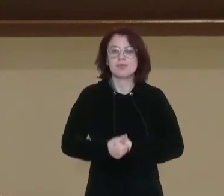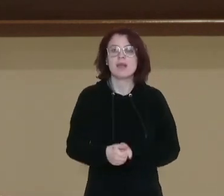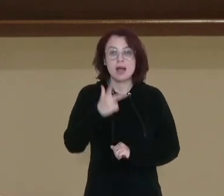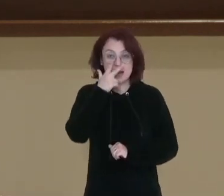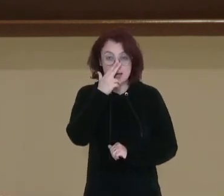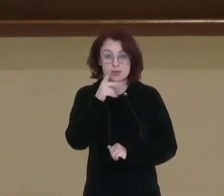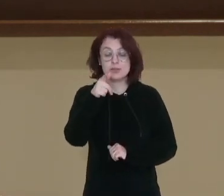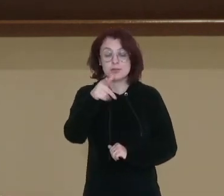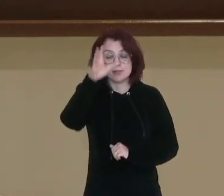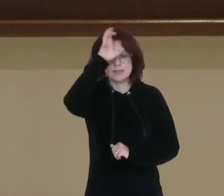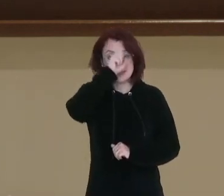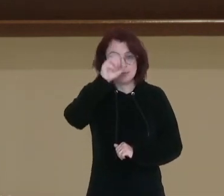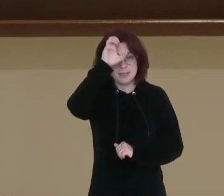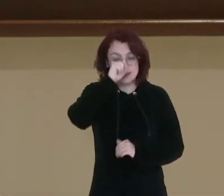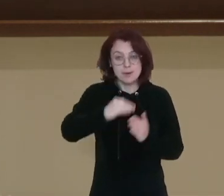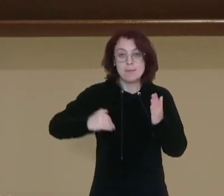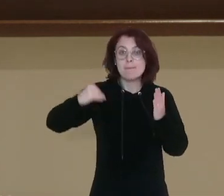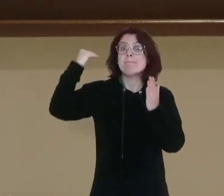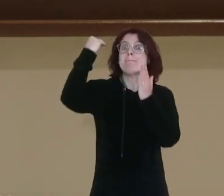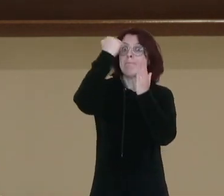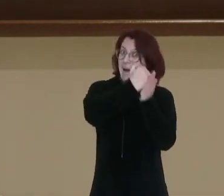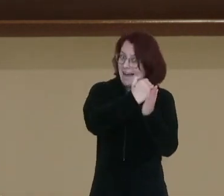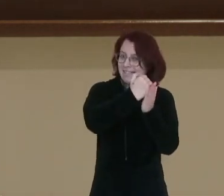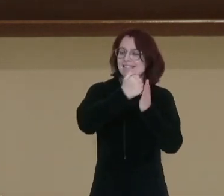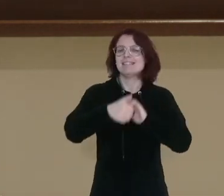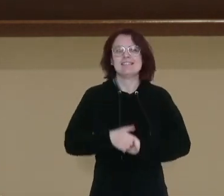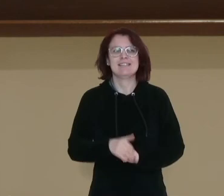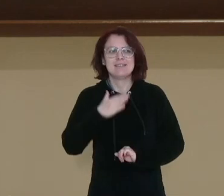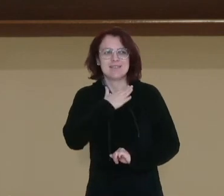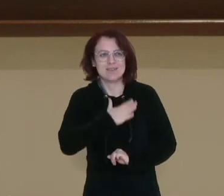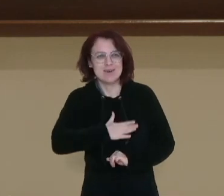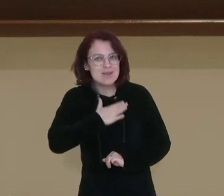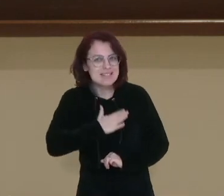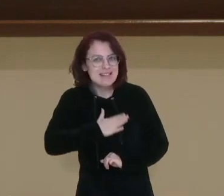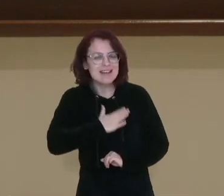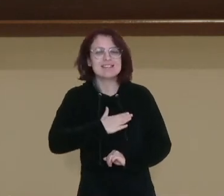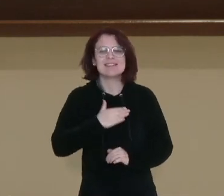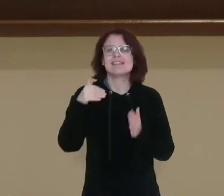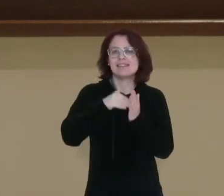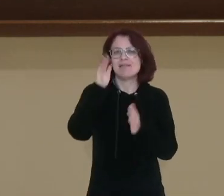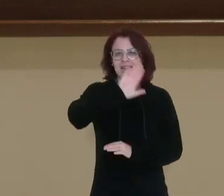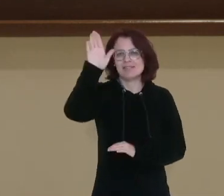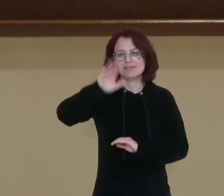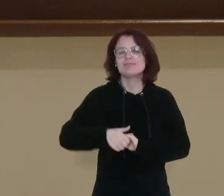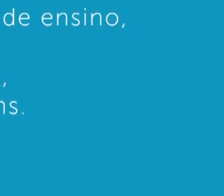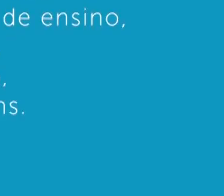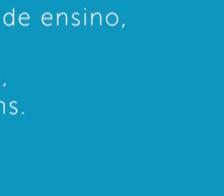vocês tenham aprendido um pouquinho mais, gostado, e até breve.